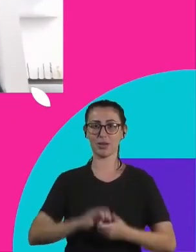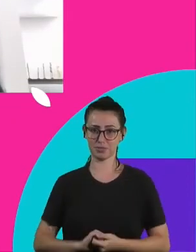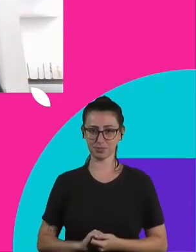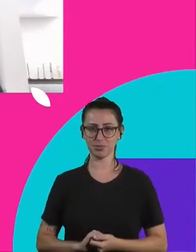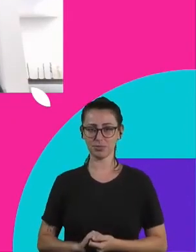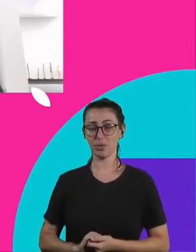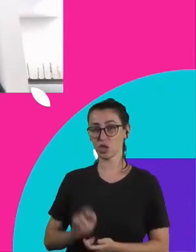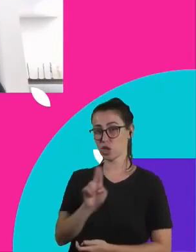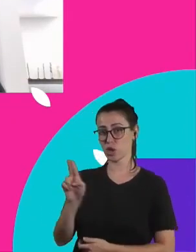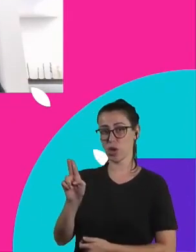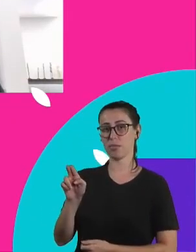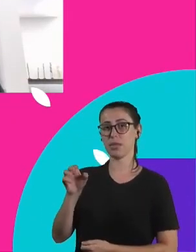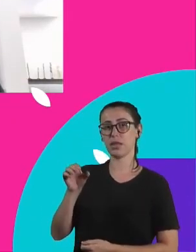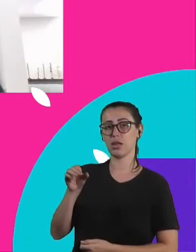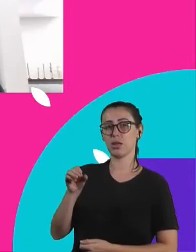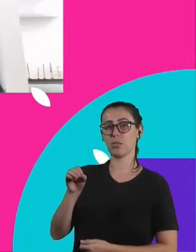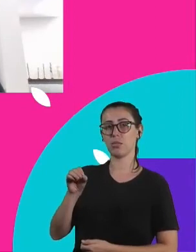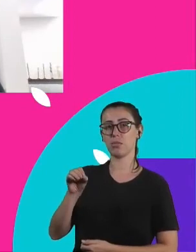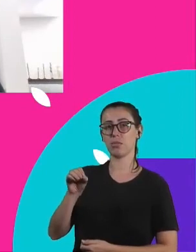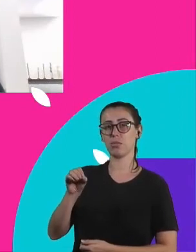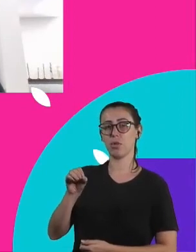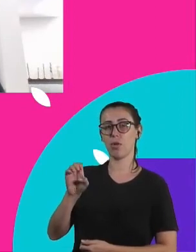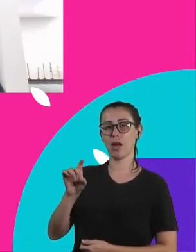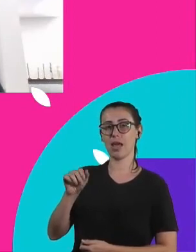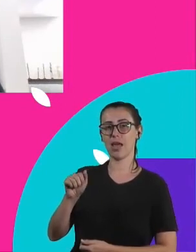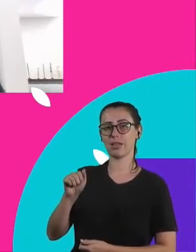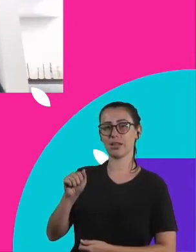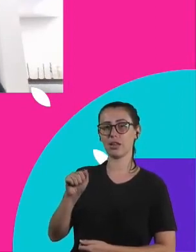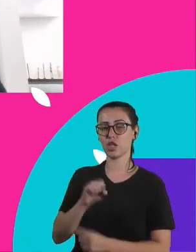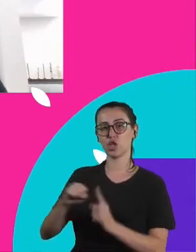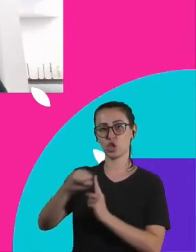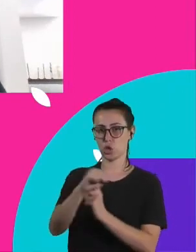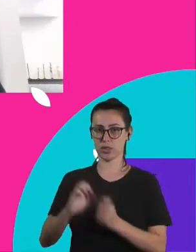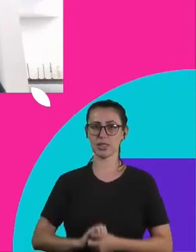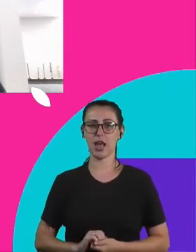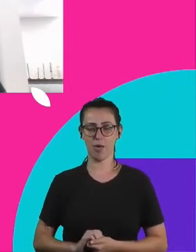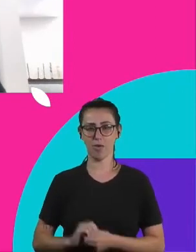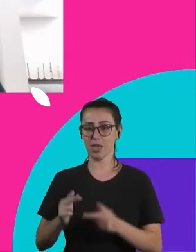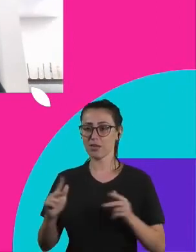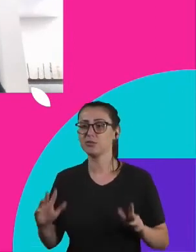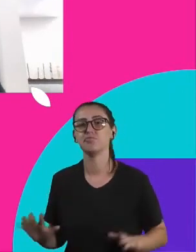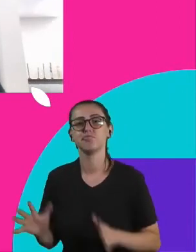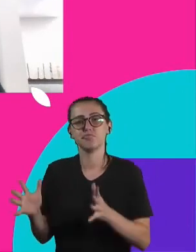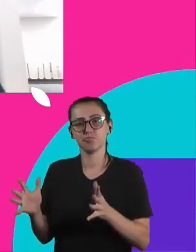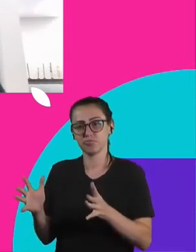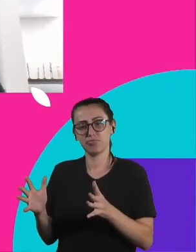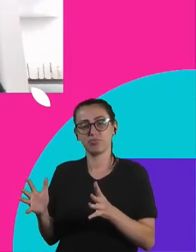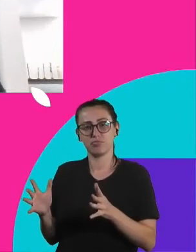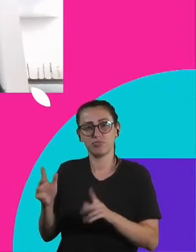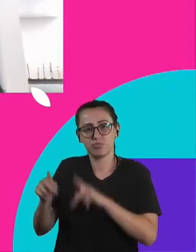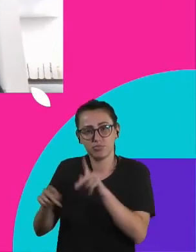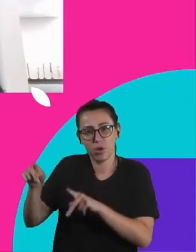moeda social. É um dinheiro que circula para estimular que ele não vá comprar da grande corporação, no grande shopping center. É dinheiro para quem